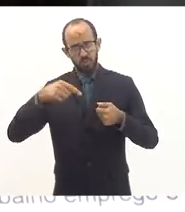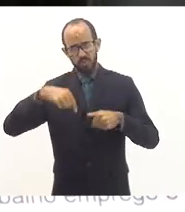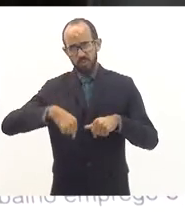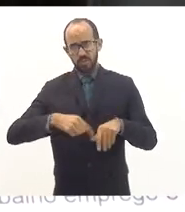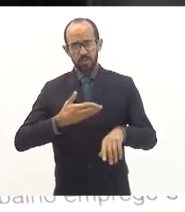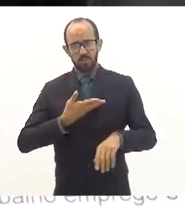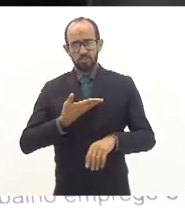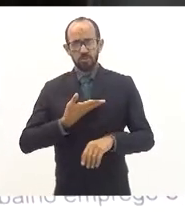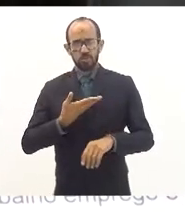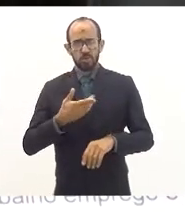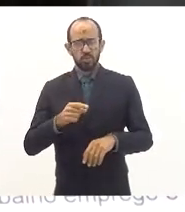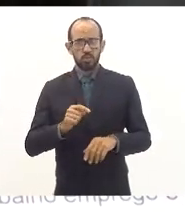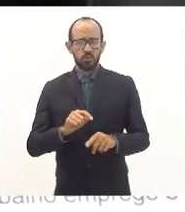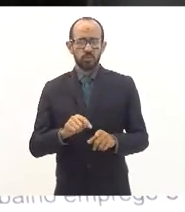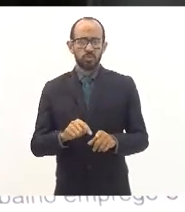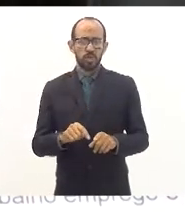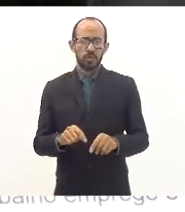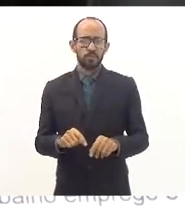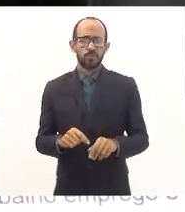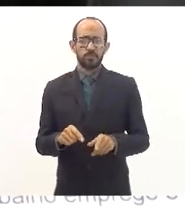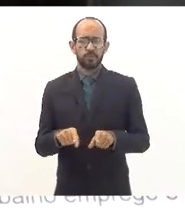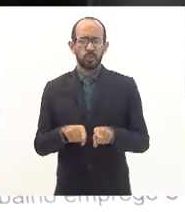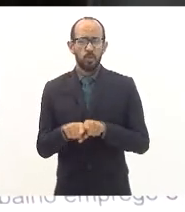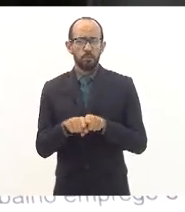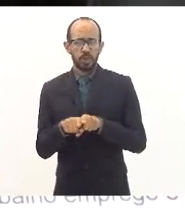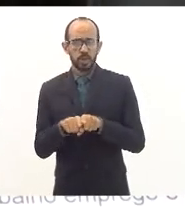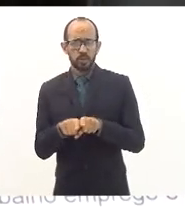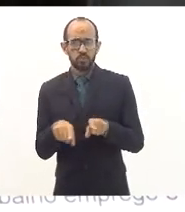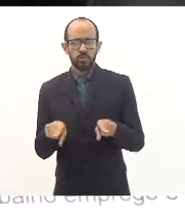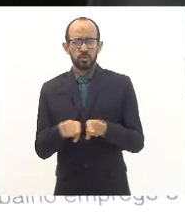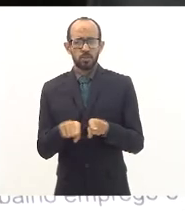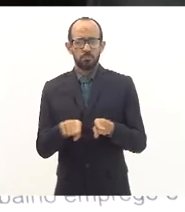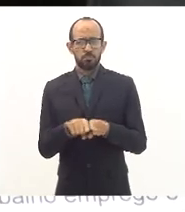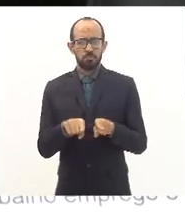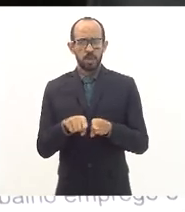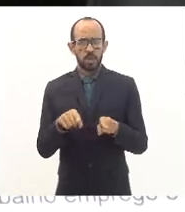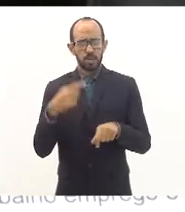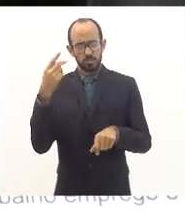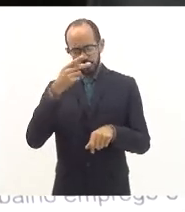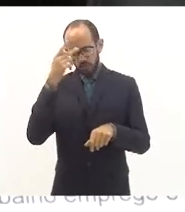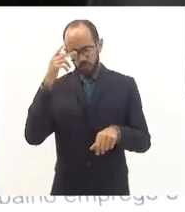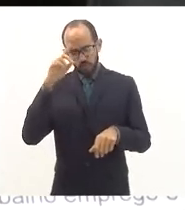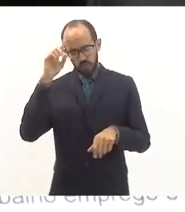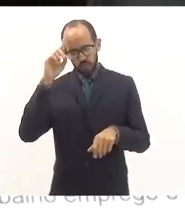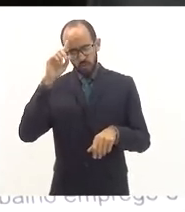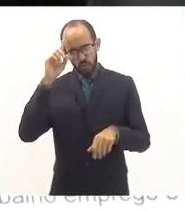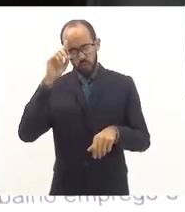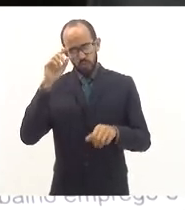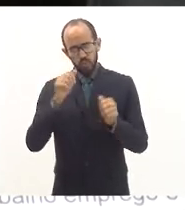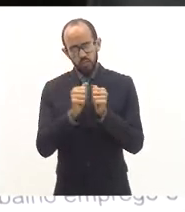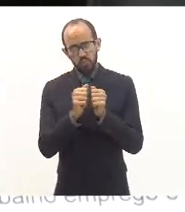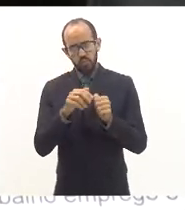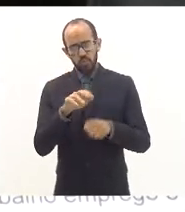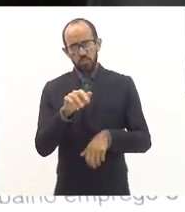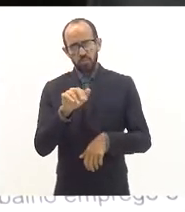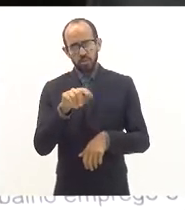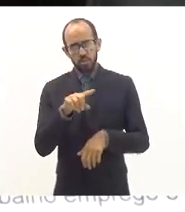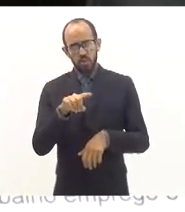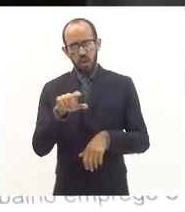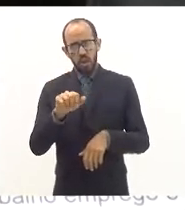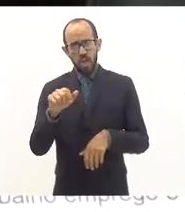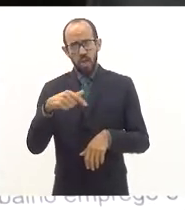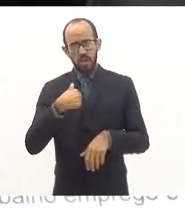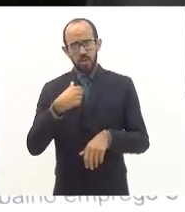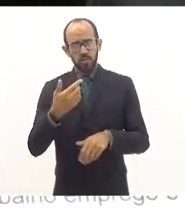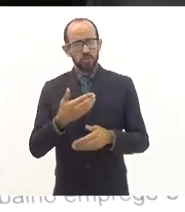companheiros, amigos, né, e as pessoas que tiveram no dia a dia ao lado do meu avô Leonel Brizola, me resta muito pouco para